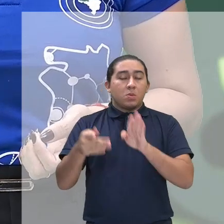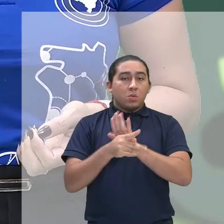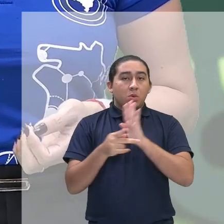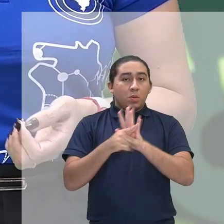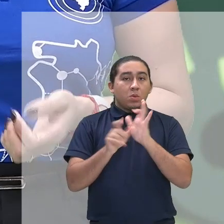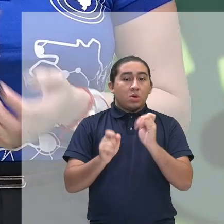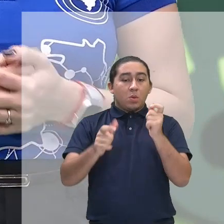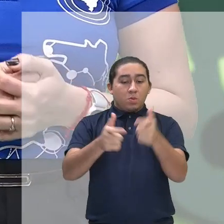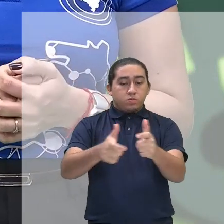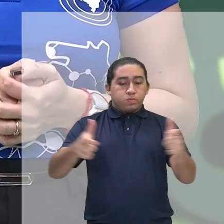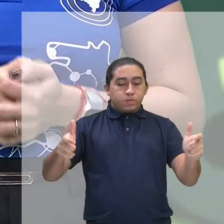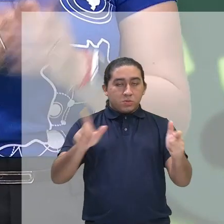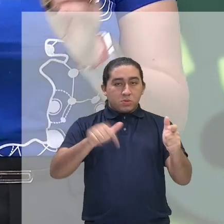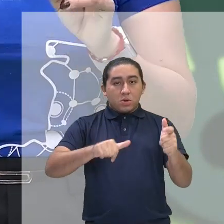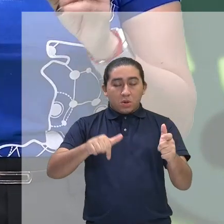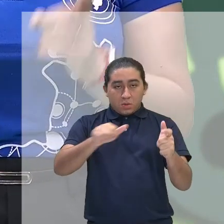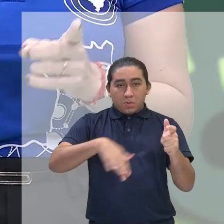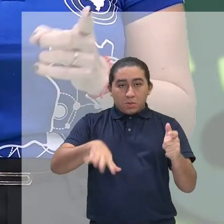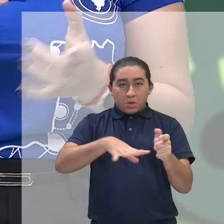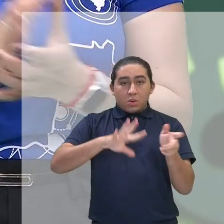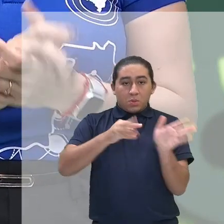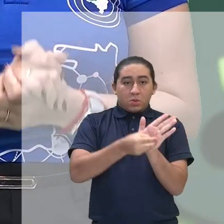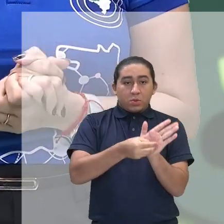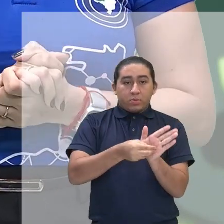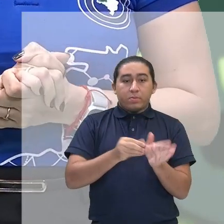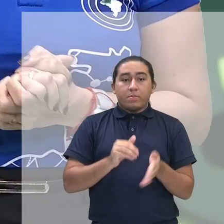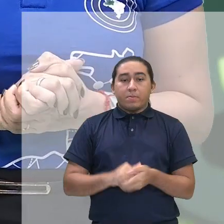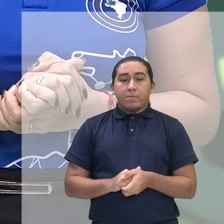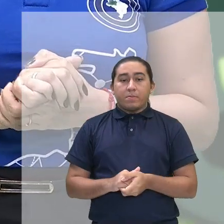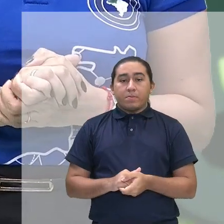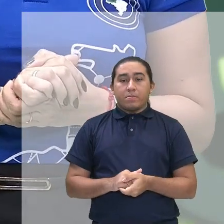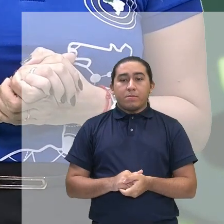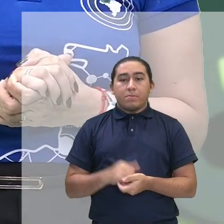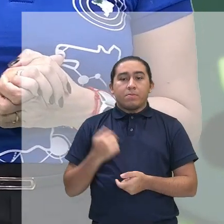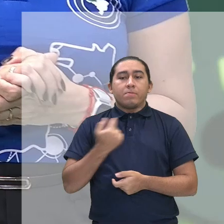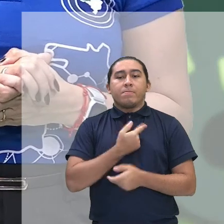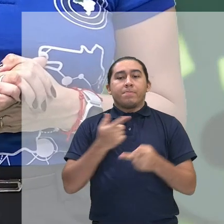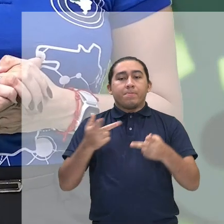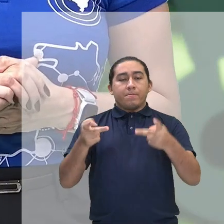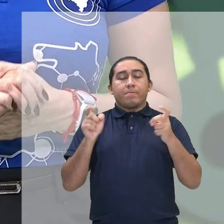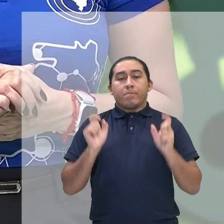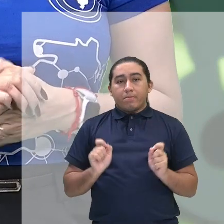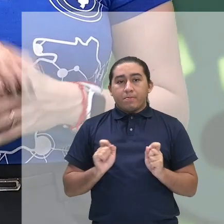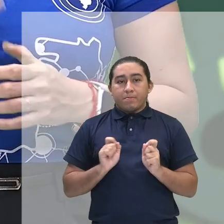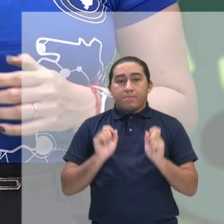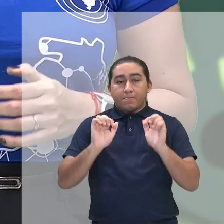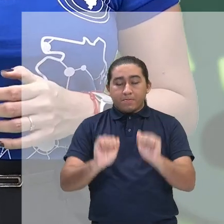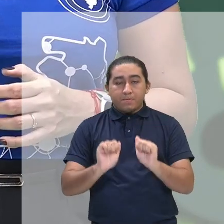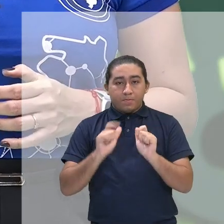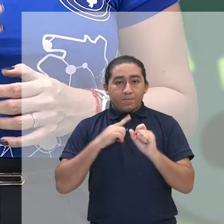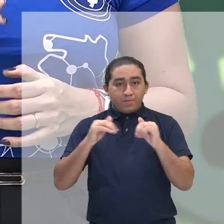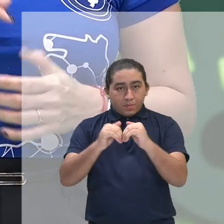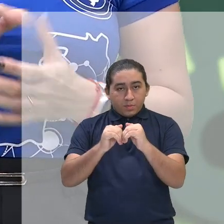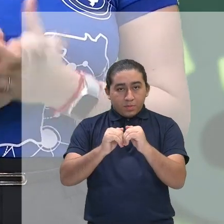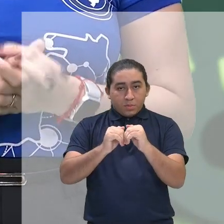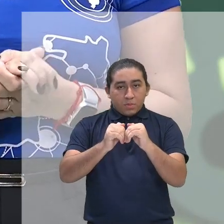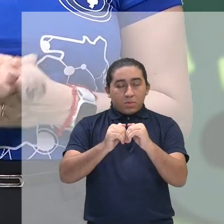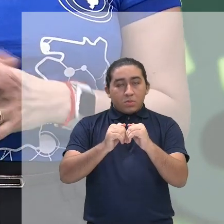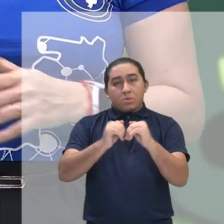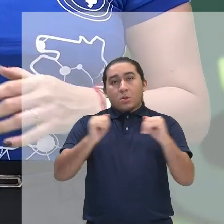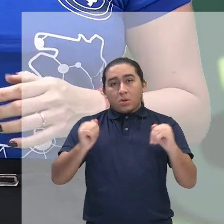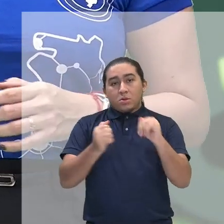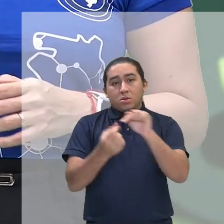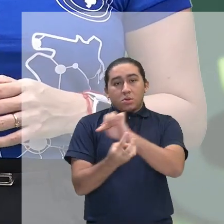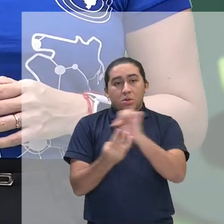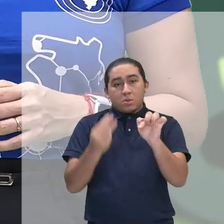grande bacia amazônica, né? E a gente vai observar que a bacia amazônica ela pode ser dividida em 3 regiões